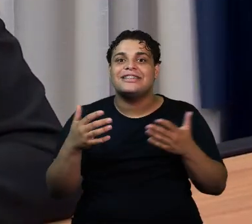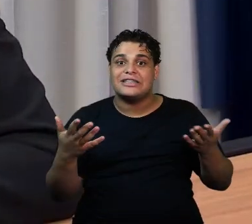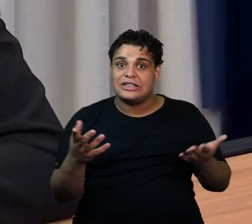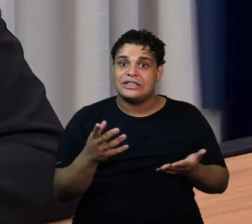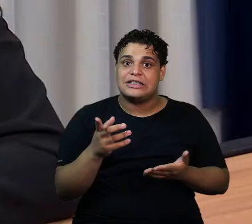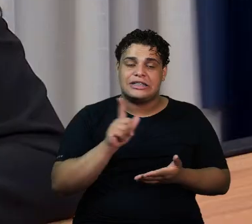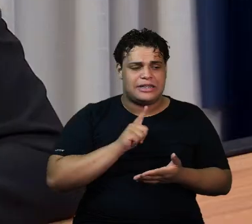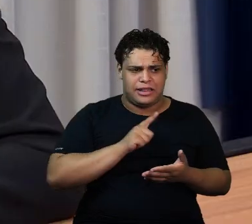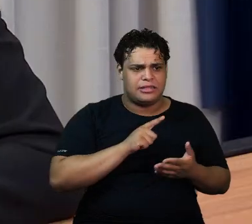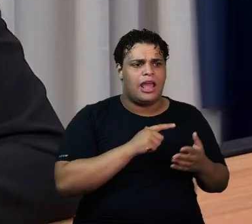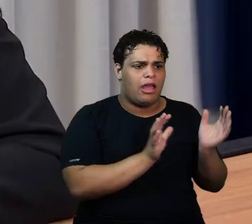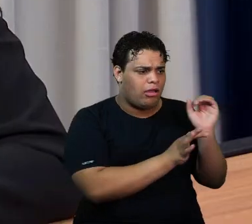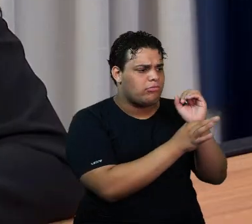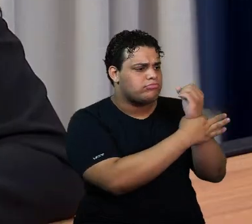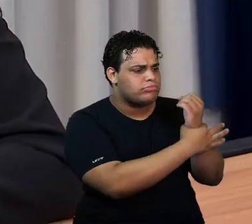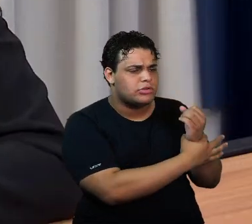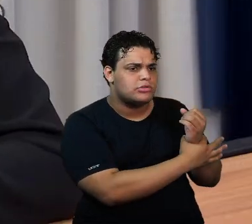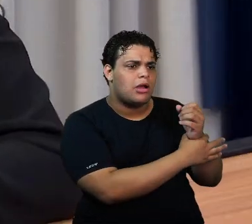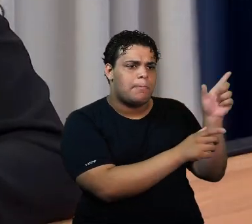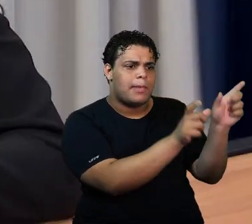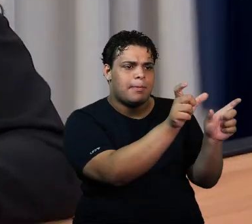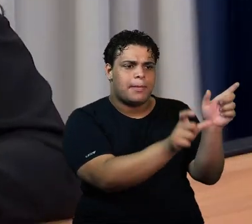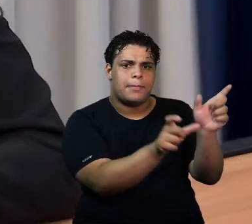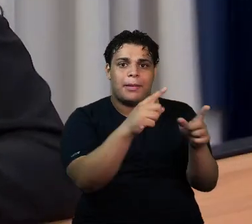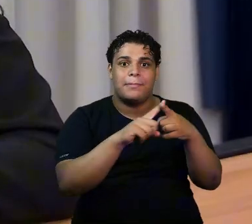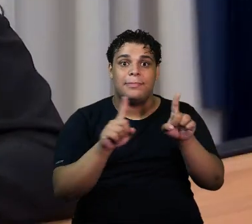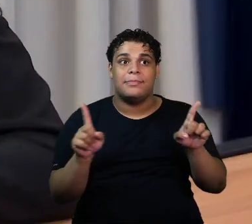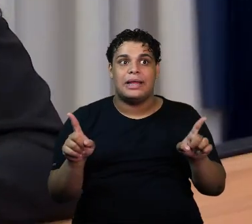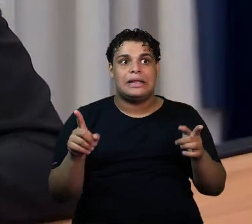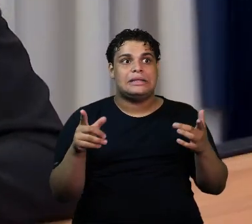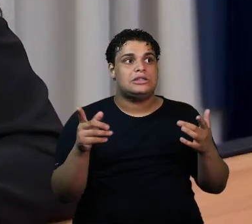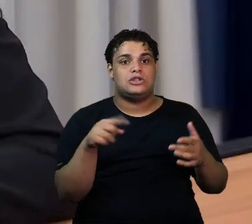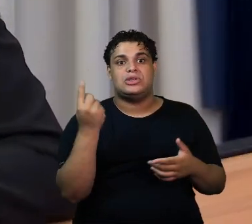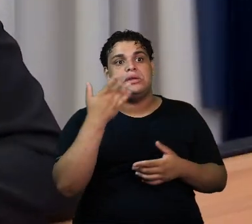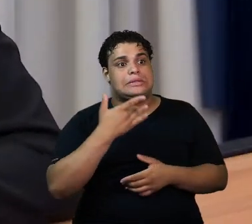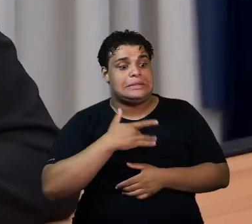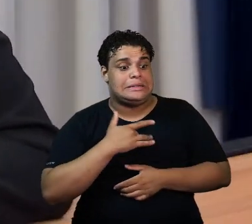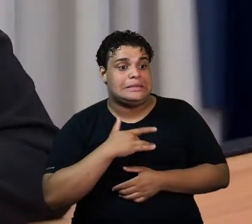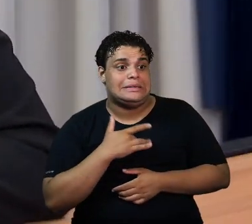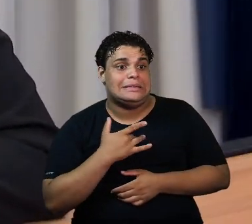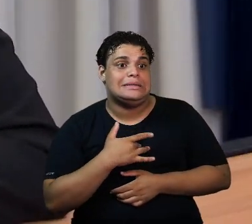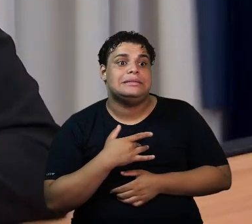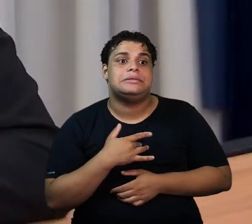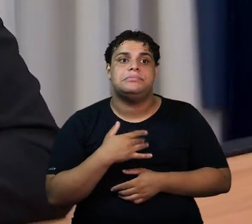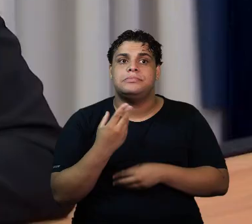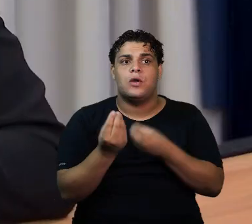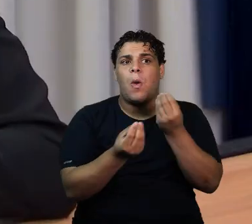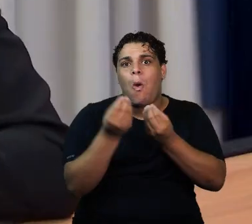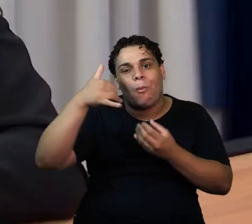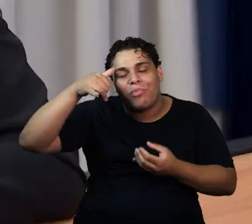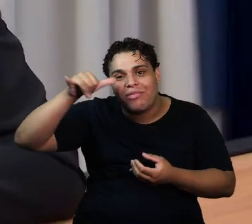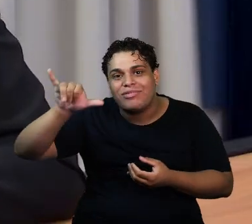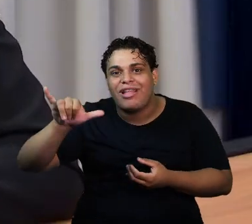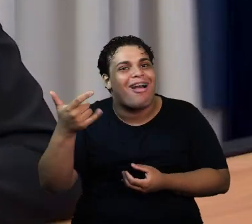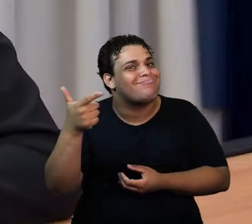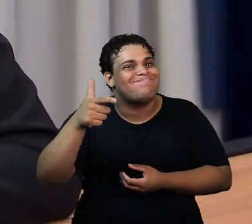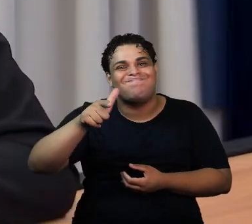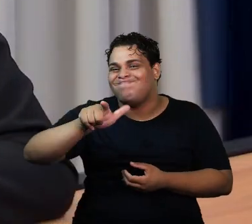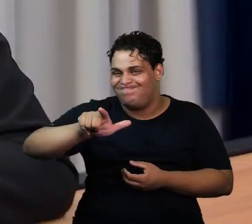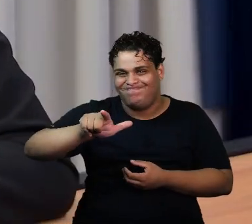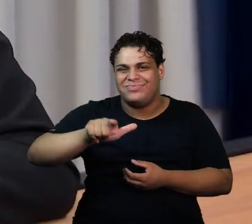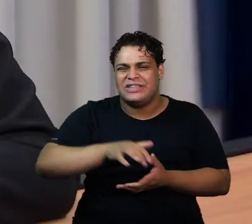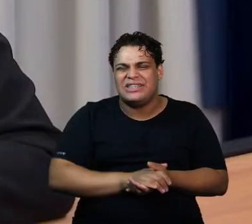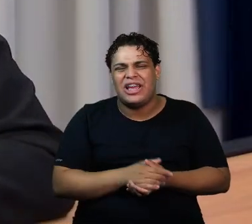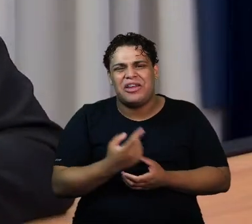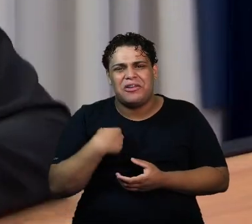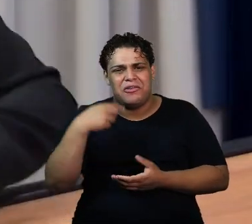fica naquela com o coração apertado, porque você não consegue evitar, né? Eu estava lendo uma matéria,